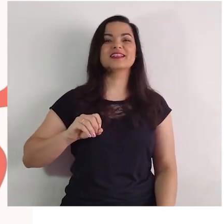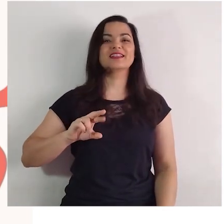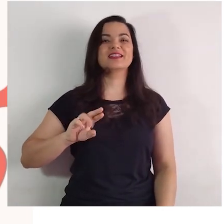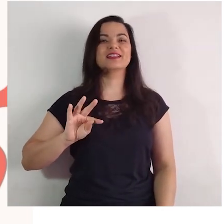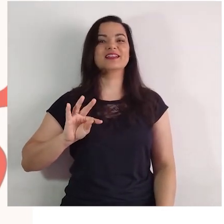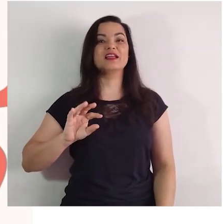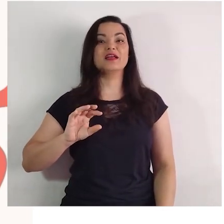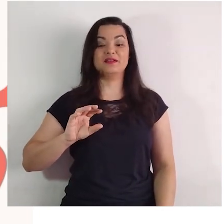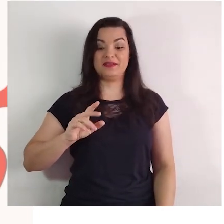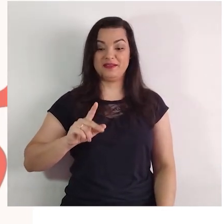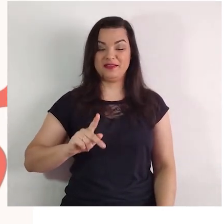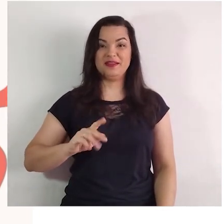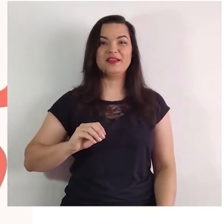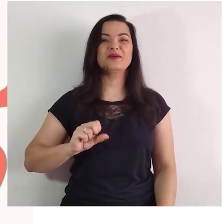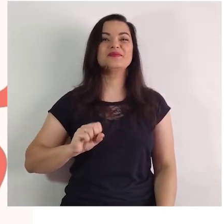de gasolina.